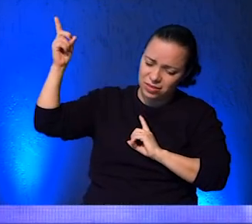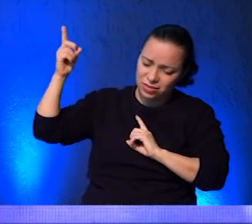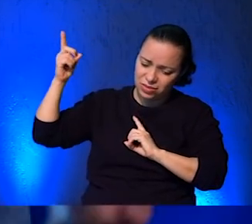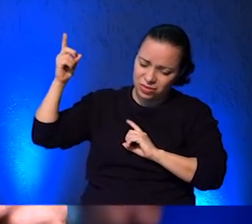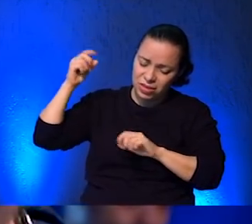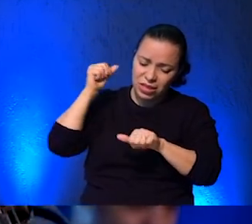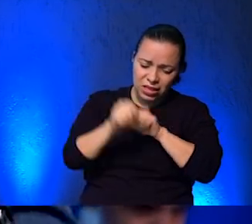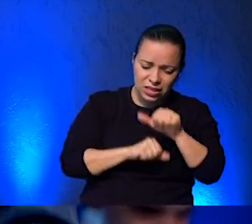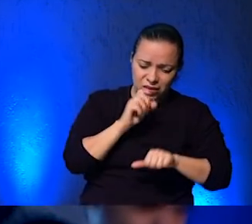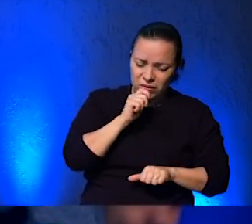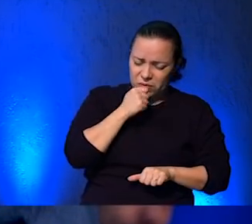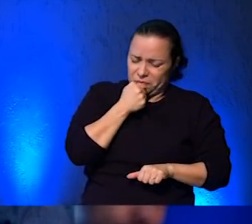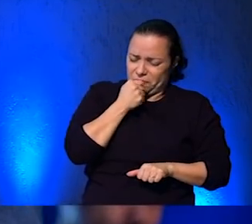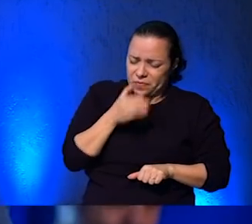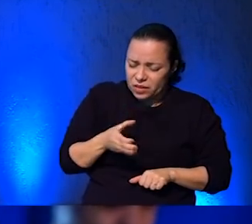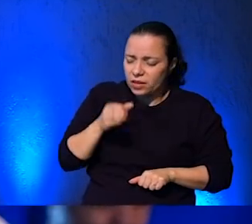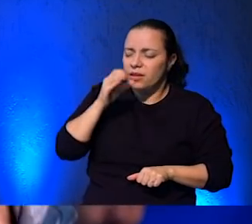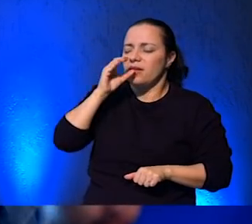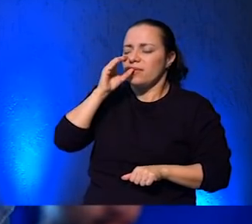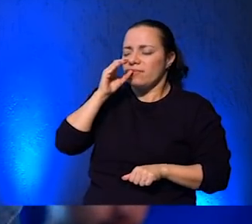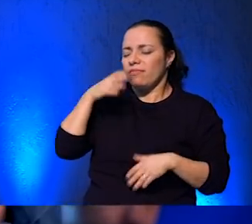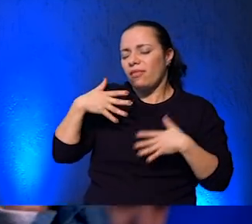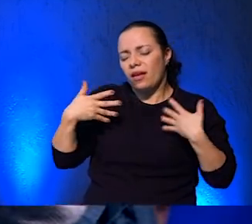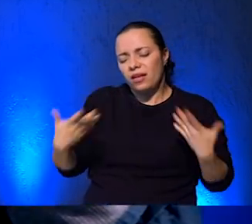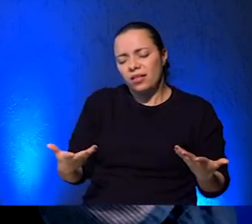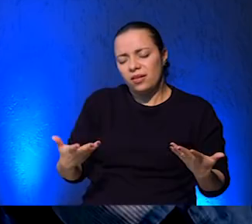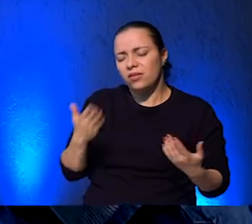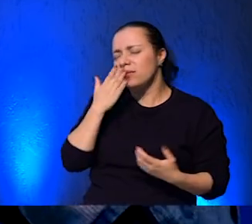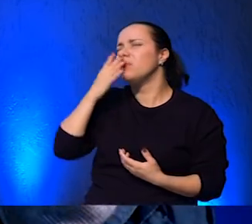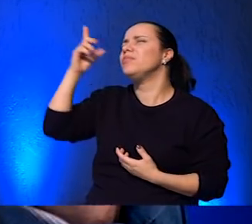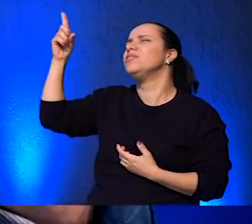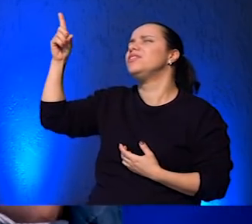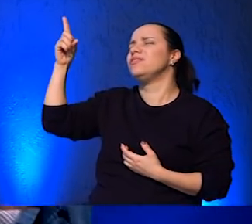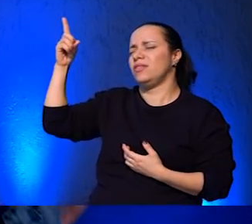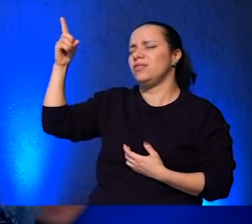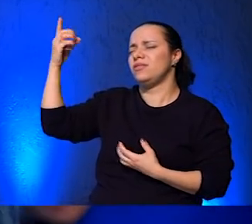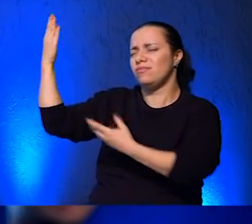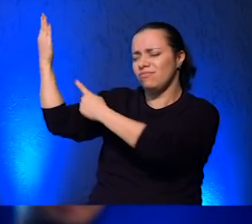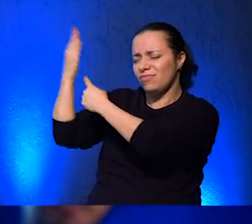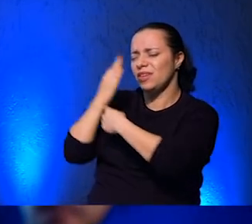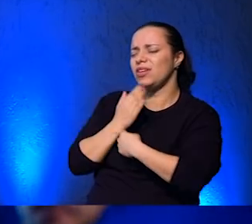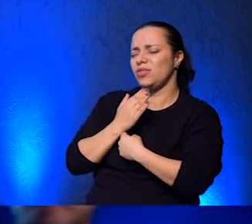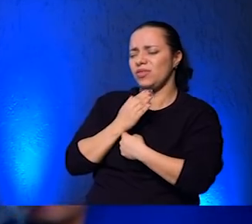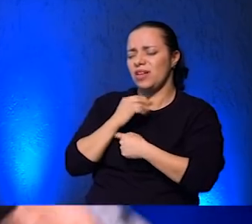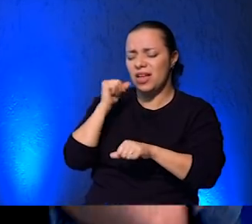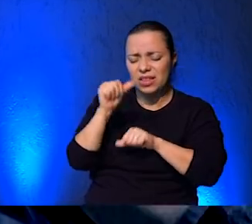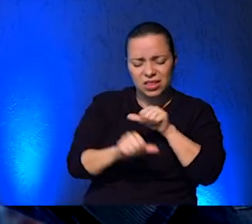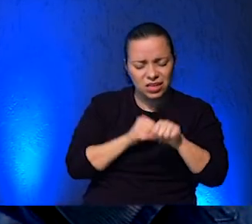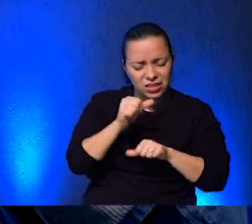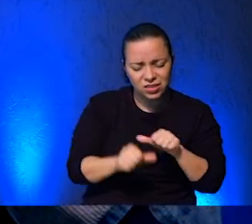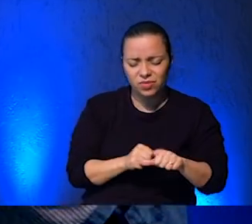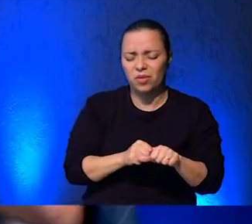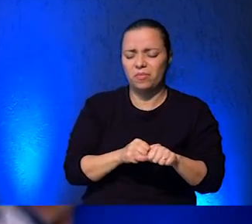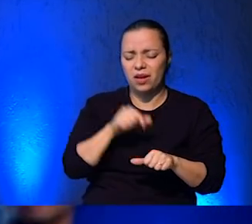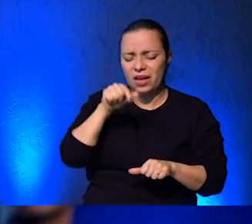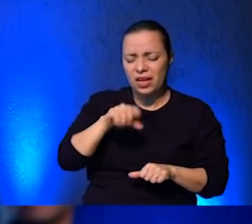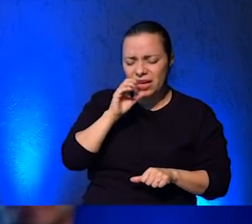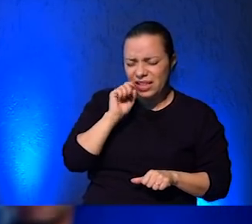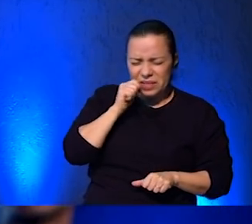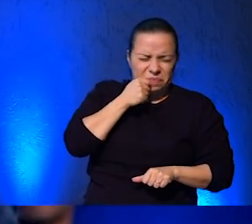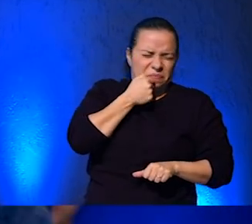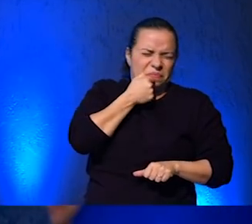pedindo meu deus ajuda-nos meu deus a transformar esse limão uma limonada ajuda-nos a